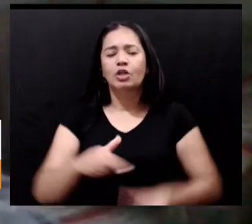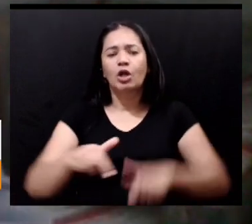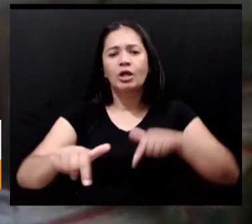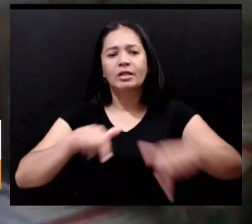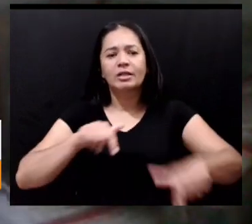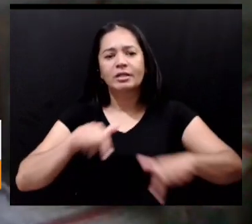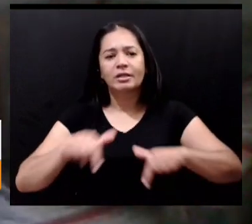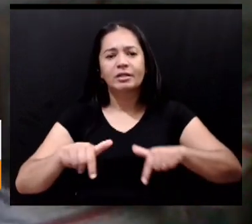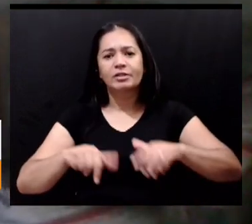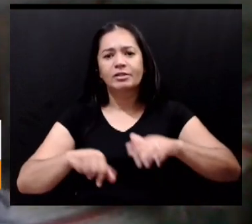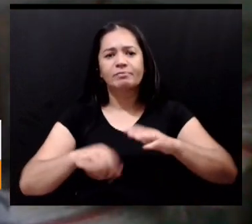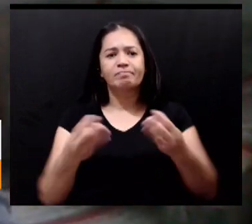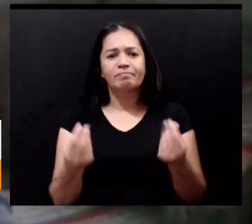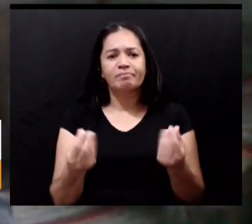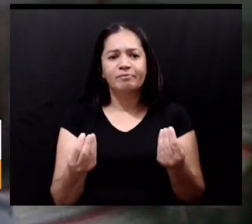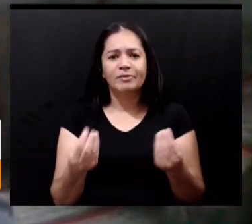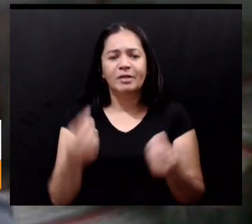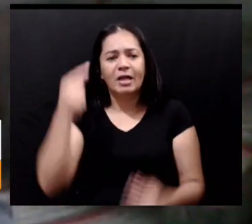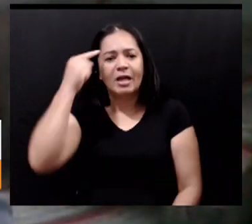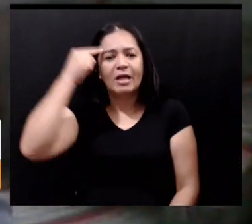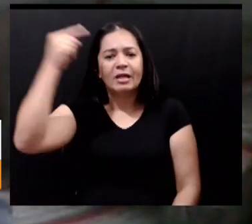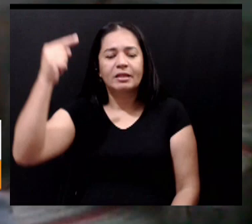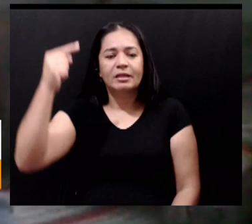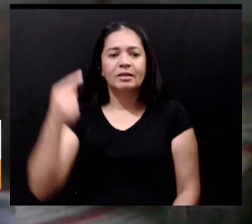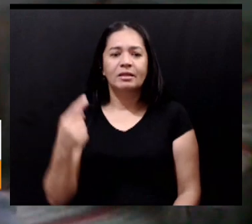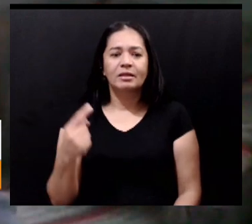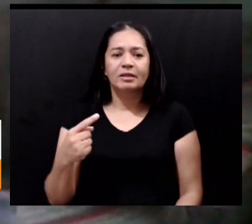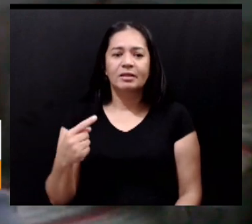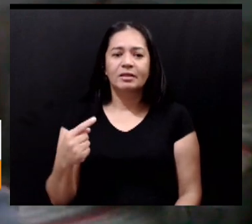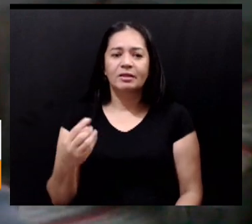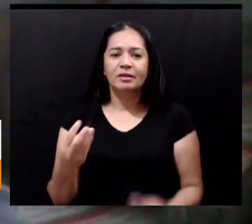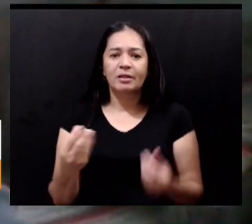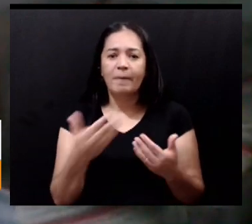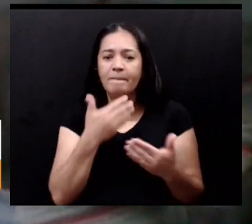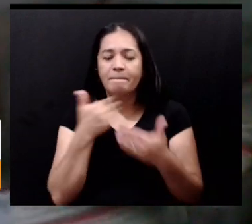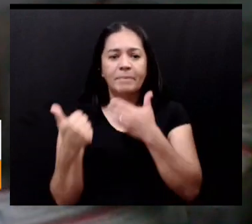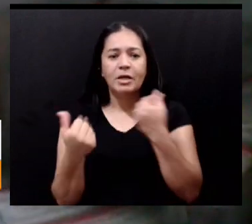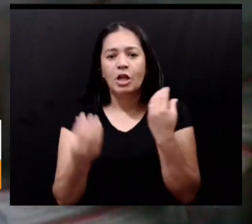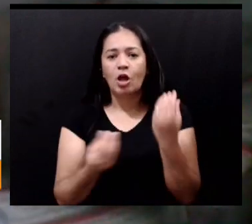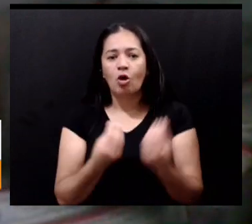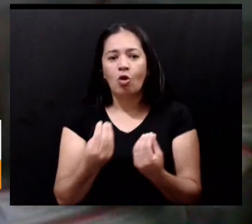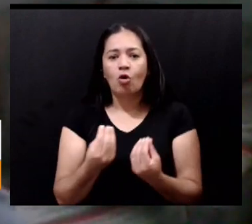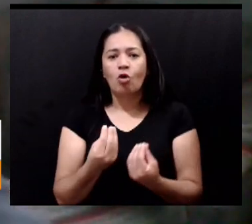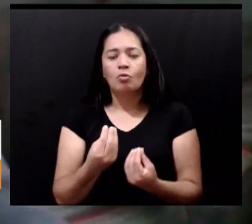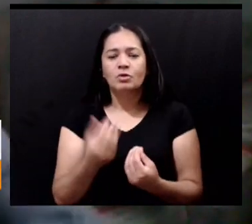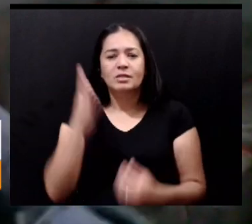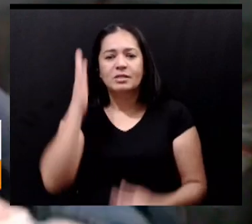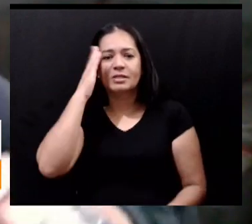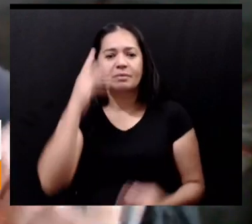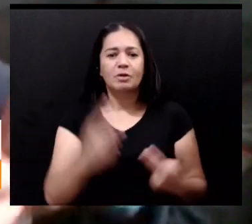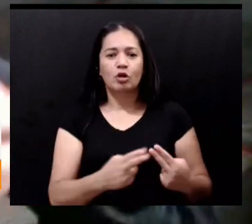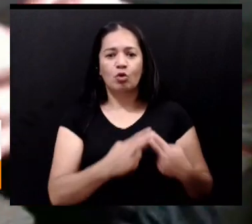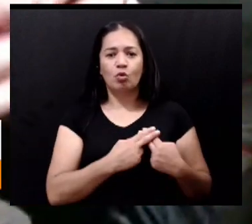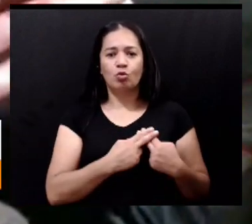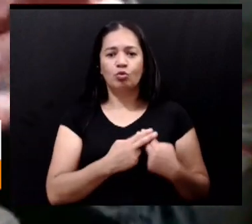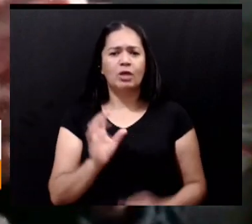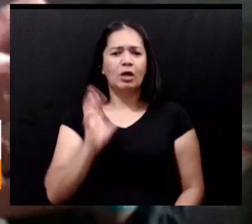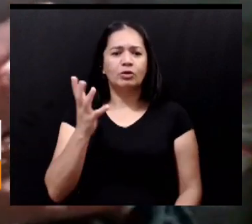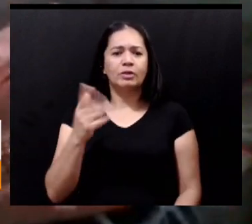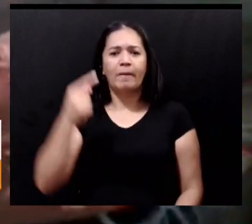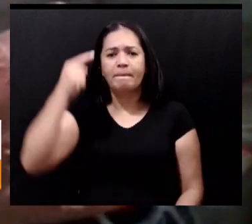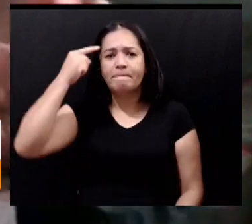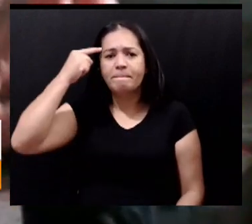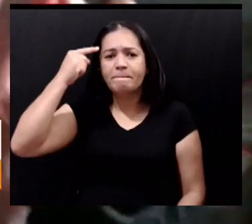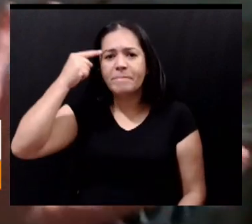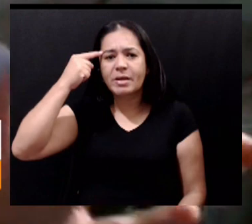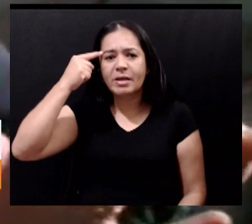A ideia, a gente tem uma ideia melhor de como o luto acontece. Vamos pensar num pêndulo. Tem